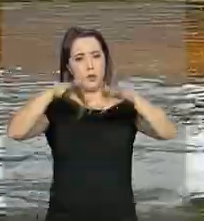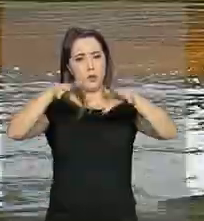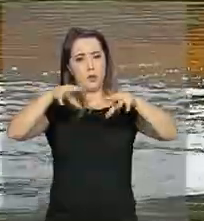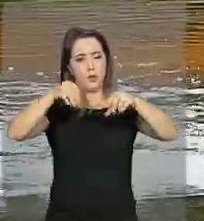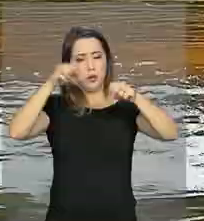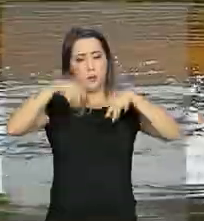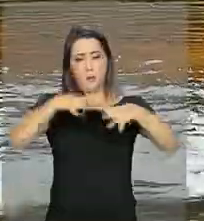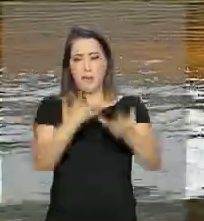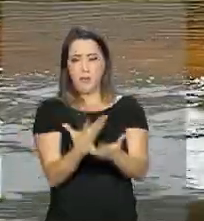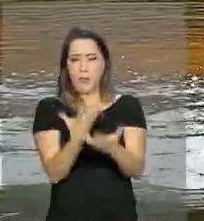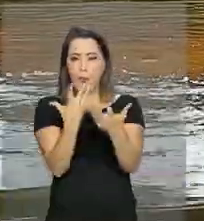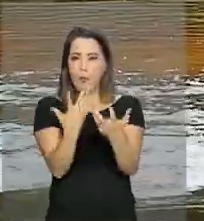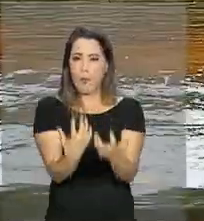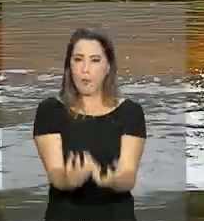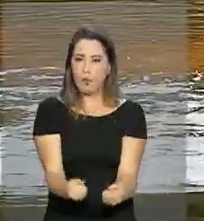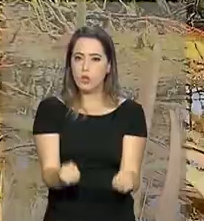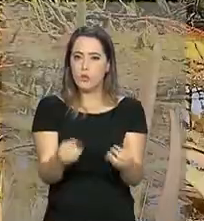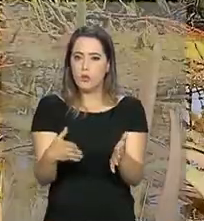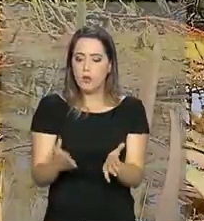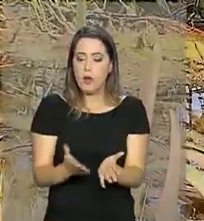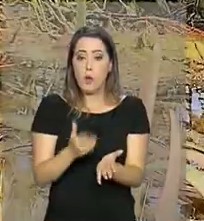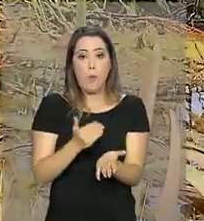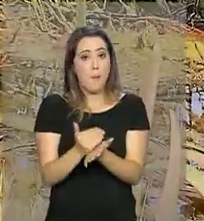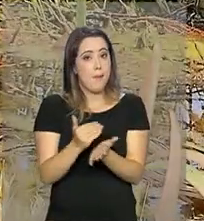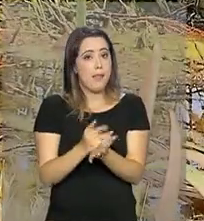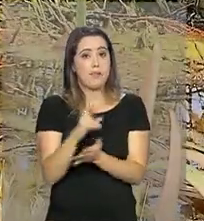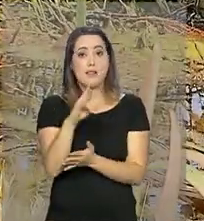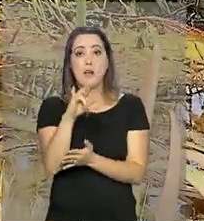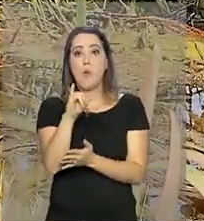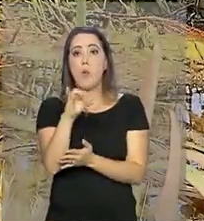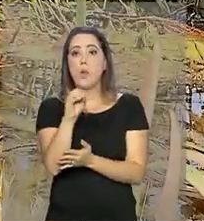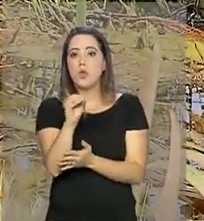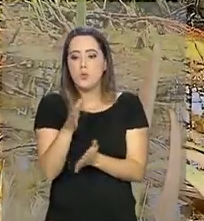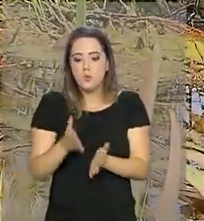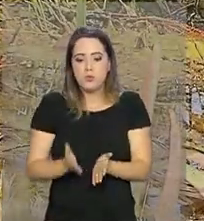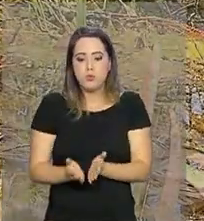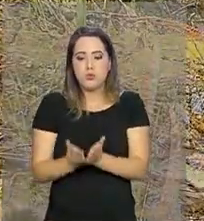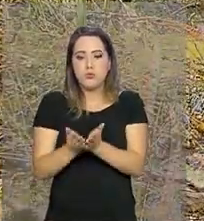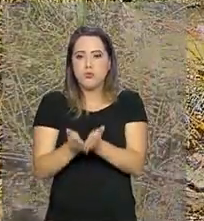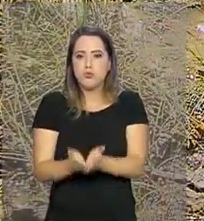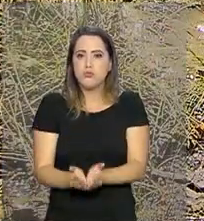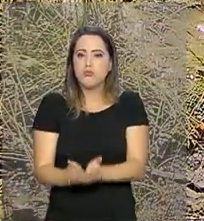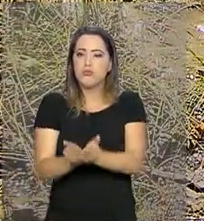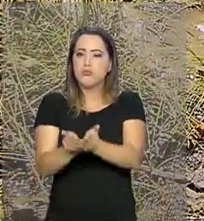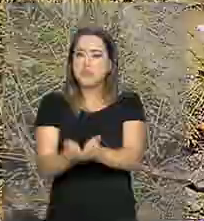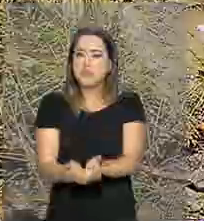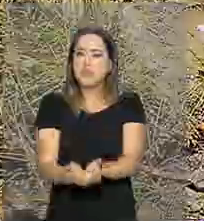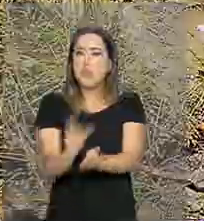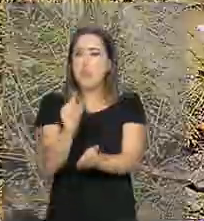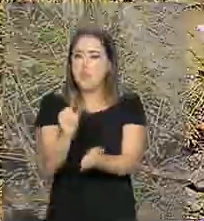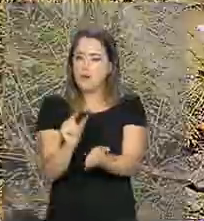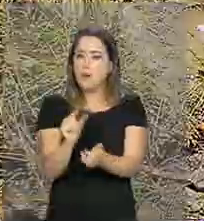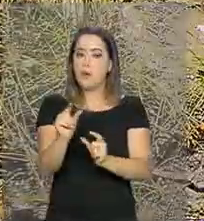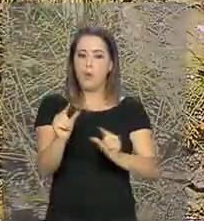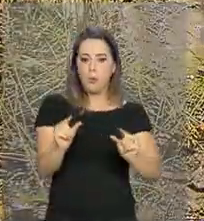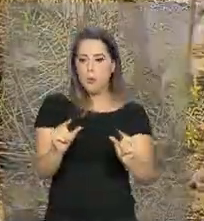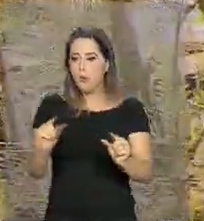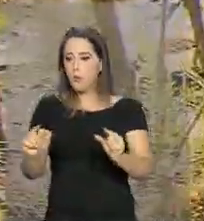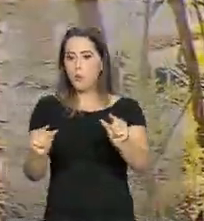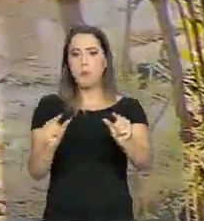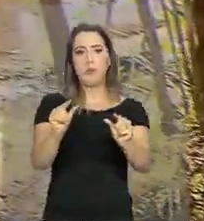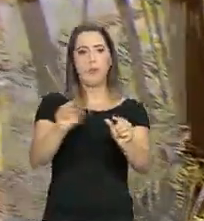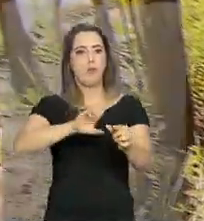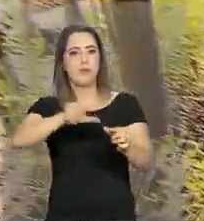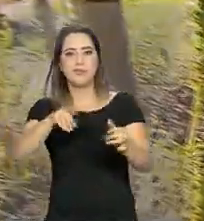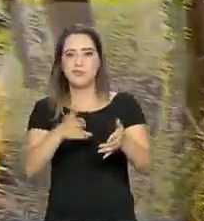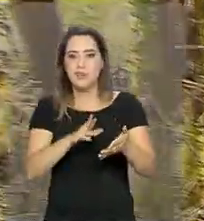aí fazem os primeiros a formação dos rios por isso que quero encerrar os rios são pequenos mas são inúmeros porque é onde nasce a maioria dos rios